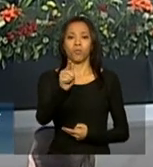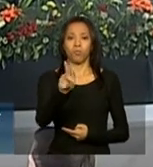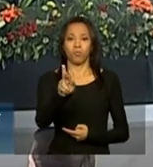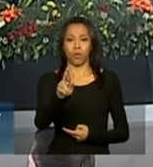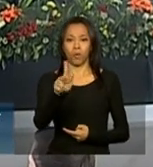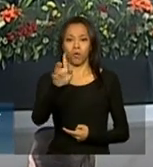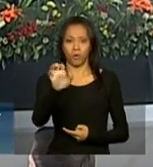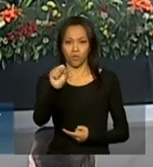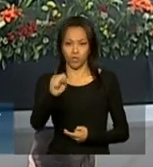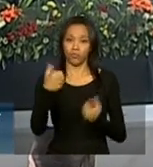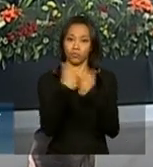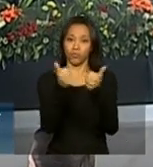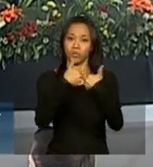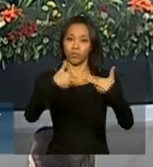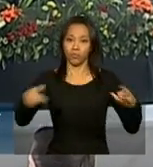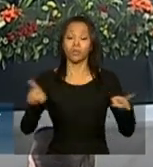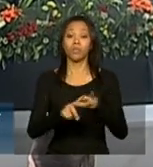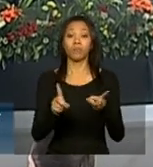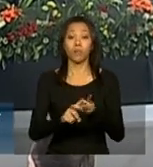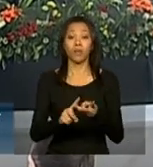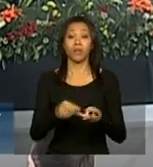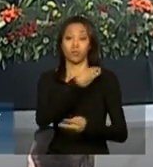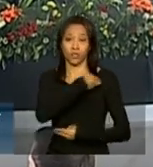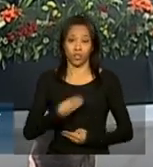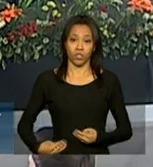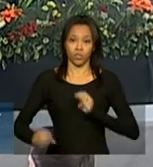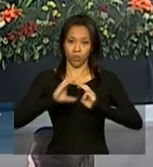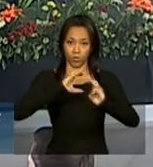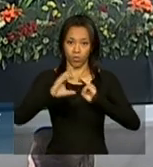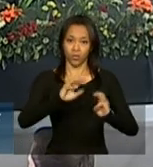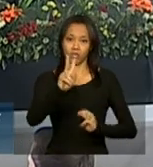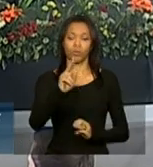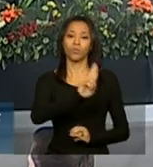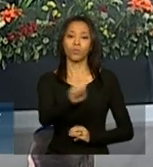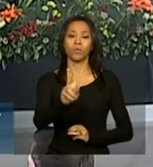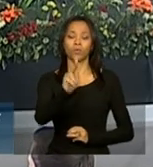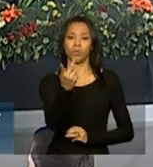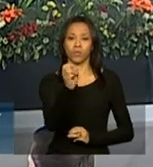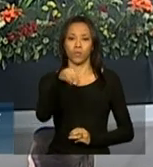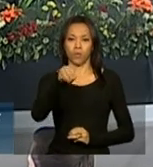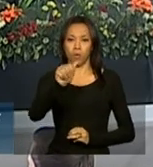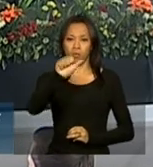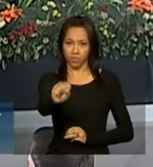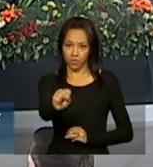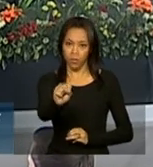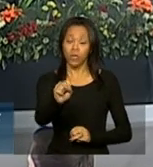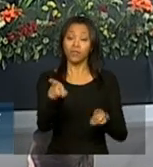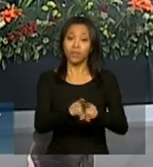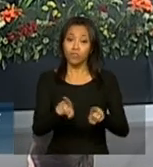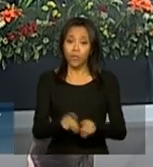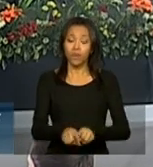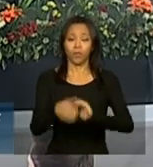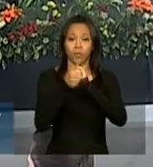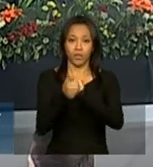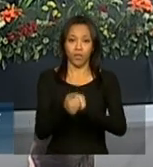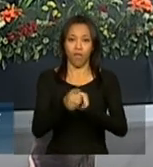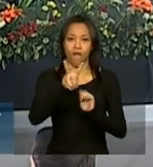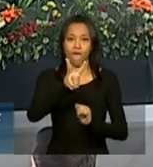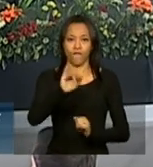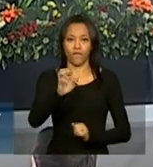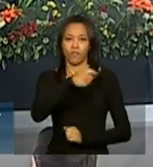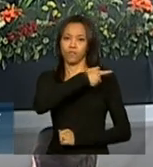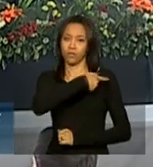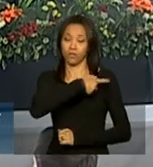Transporte, o ministro da Comunicação Social, Thomas Trauma. Cumprimentar o nosso vice-governador aqui do